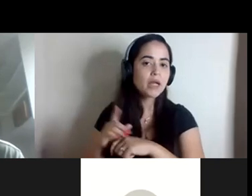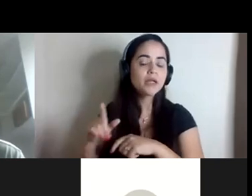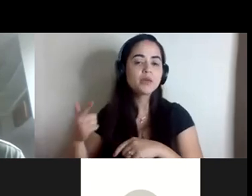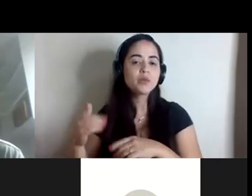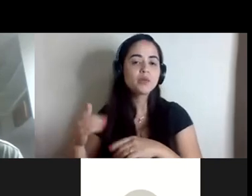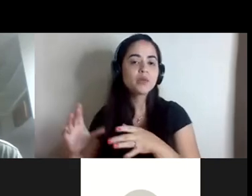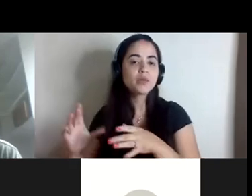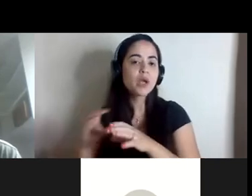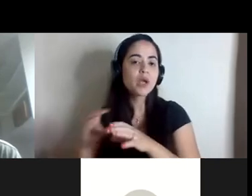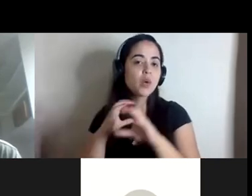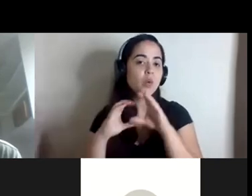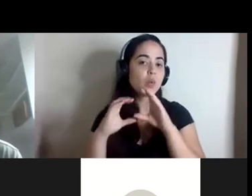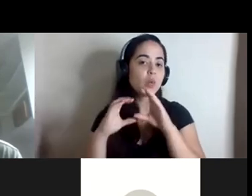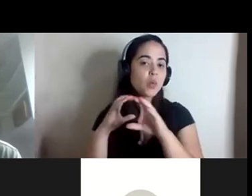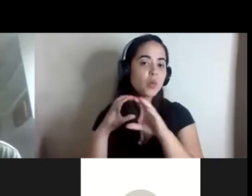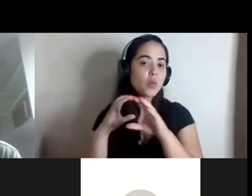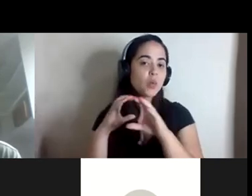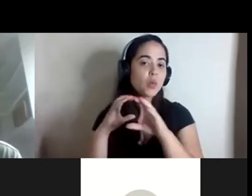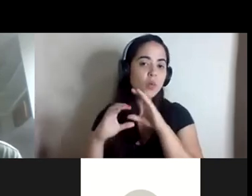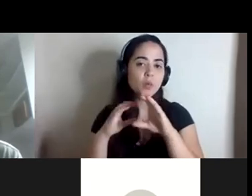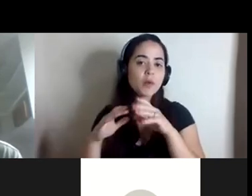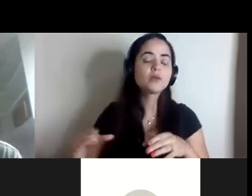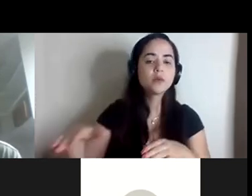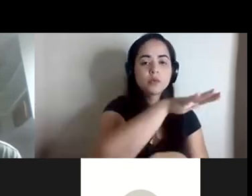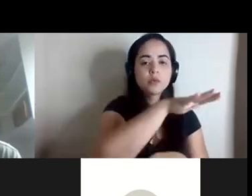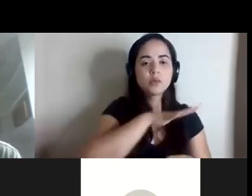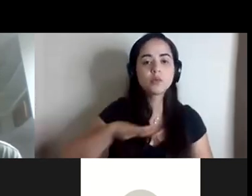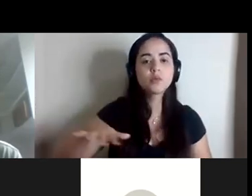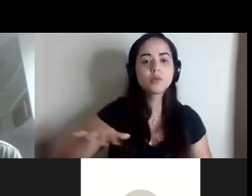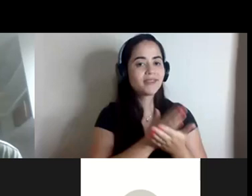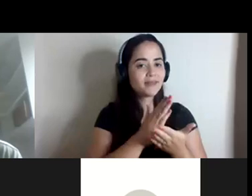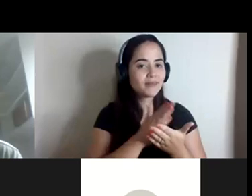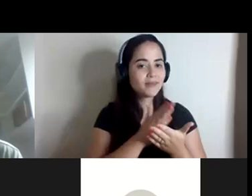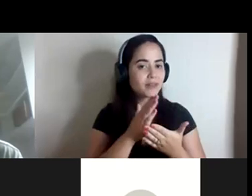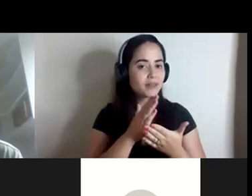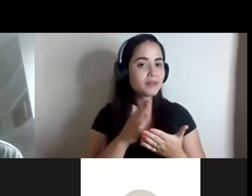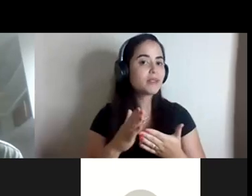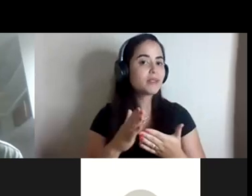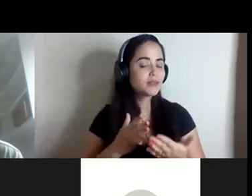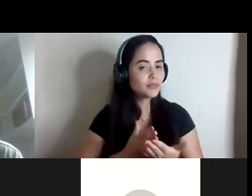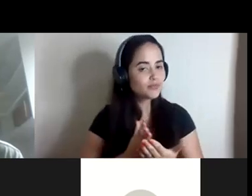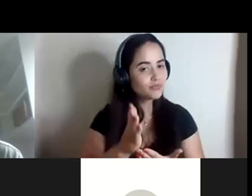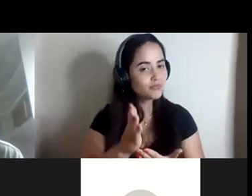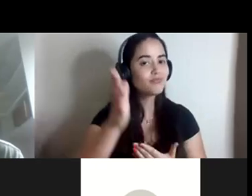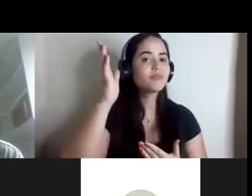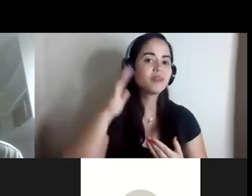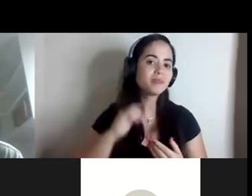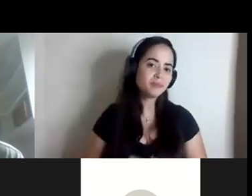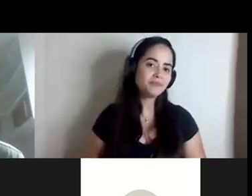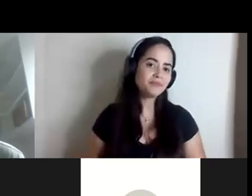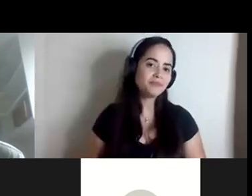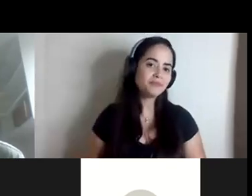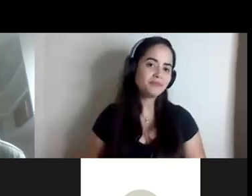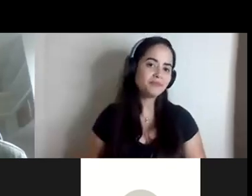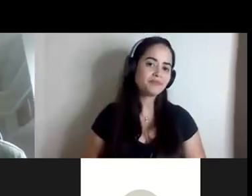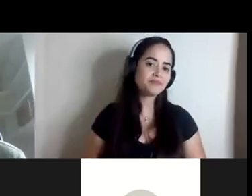comunica com uma coletividade, né? Então, a fragmentação está caminhando para esse ponto. E aí, nessa